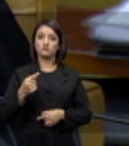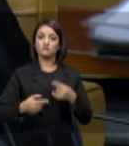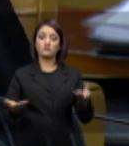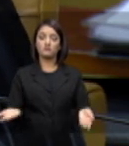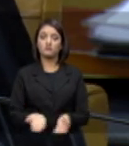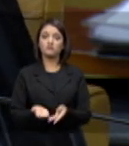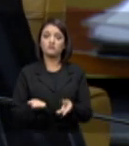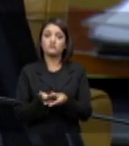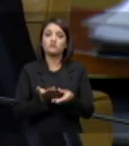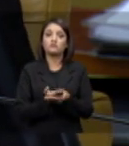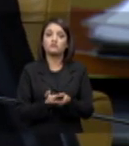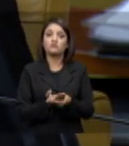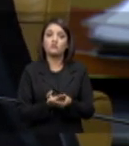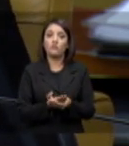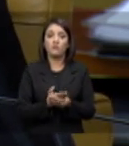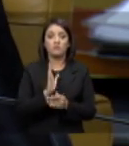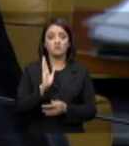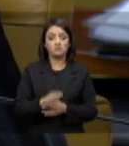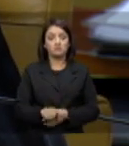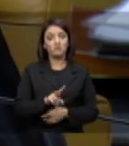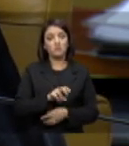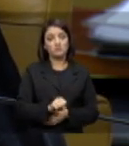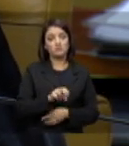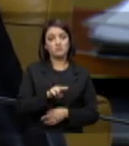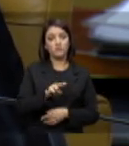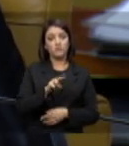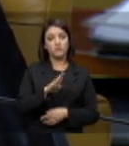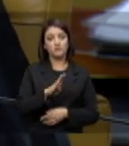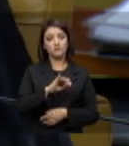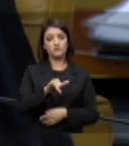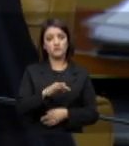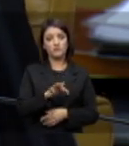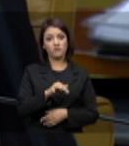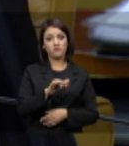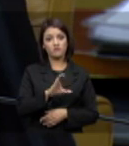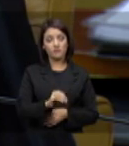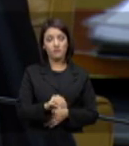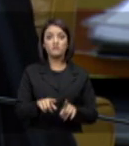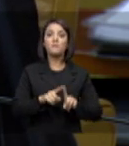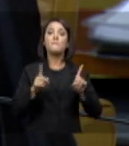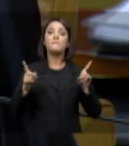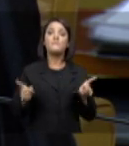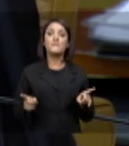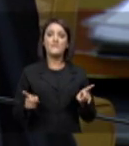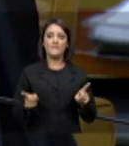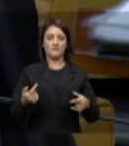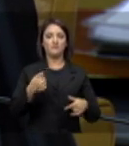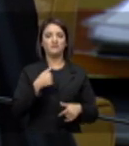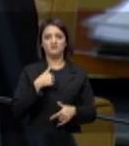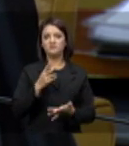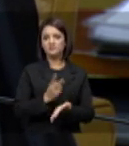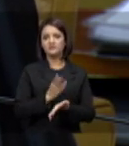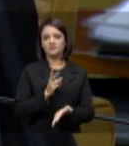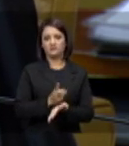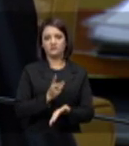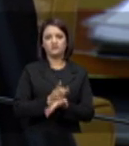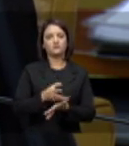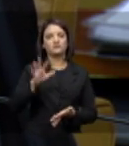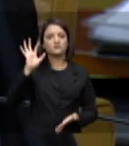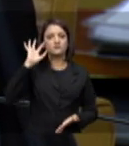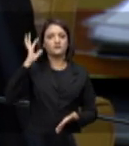processos de infecção subjetiva não obstante nós anunciamos de que eu inclusive que fiz